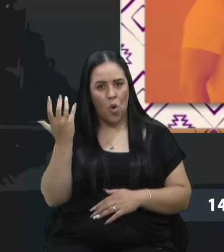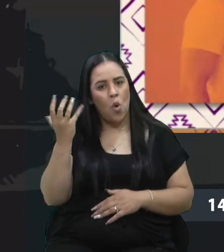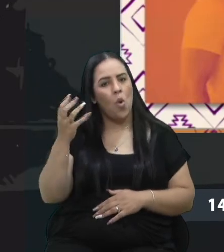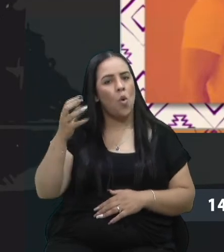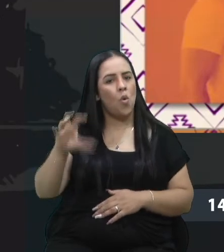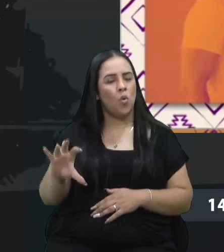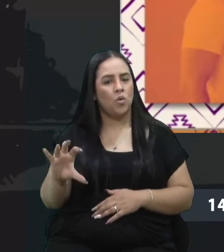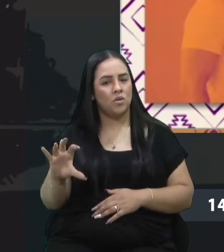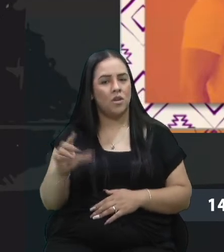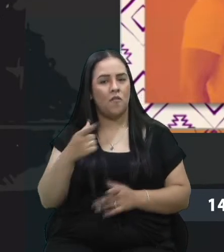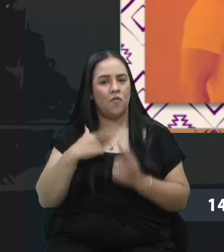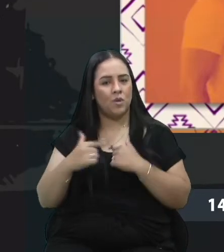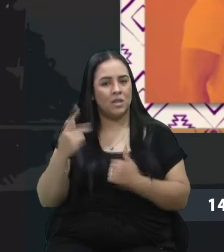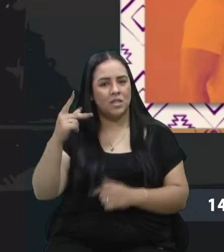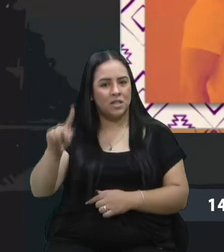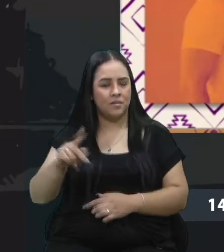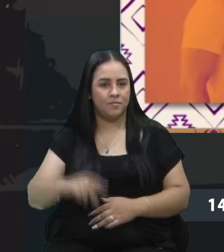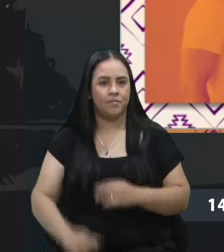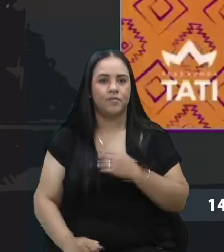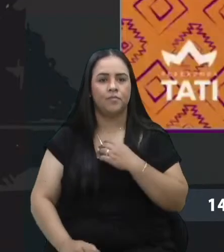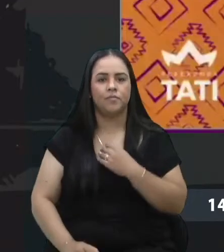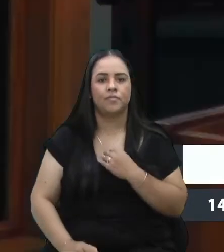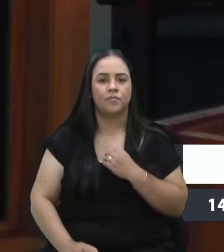à sua vontade.